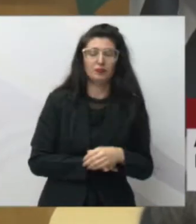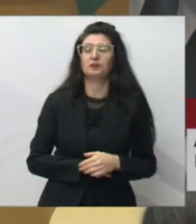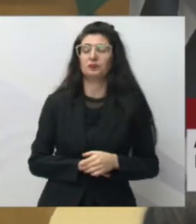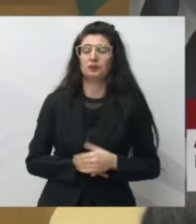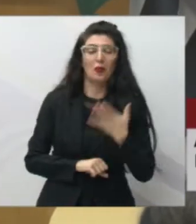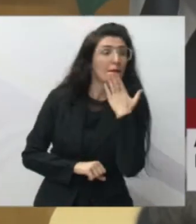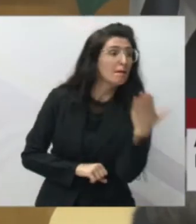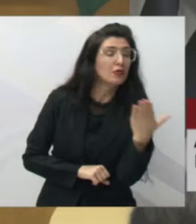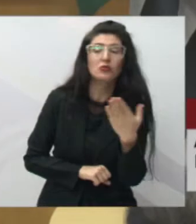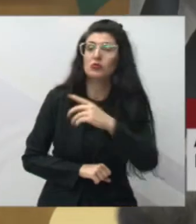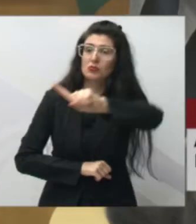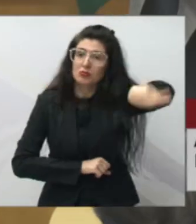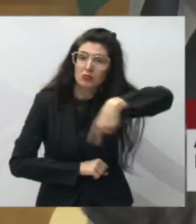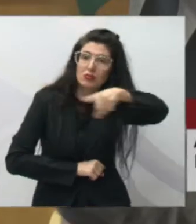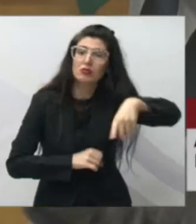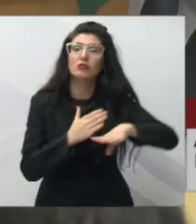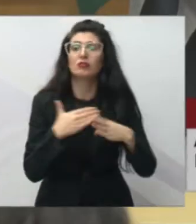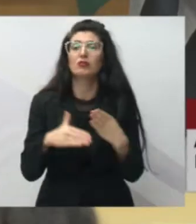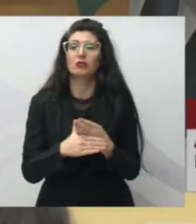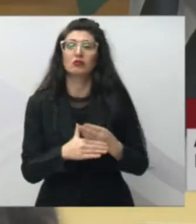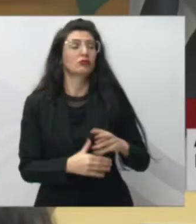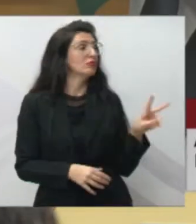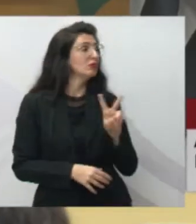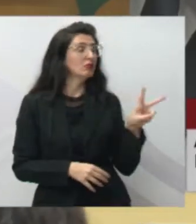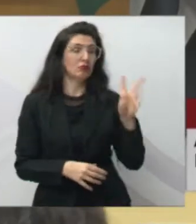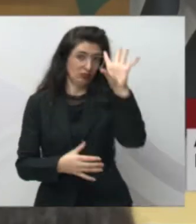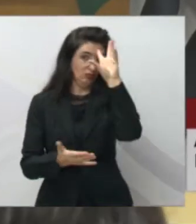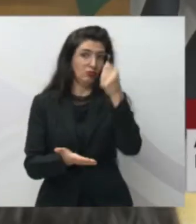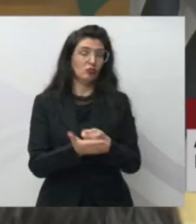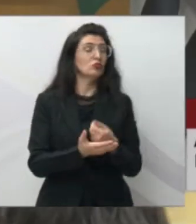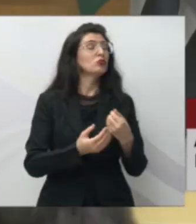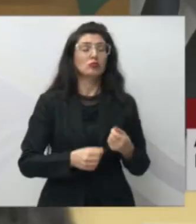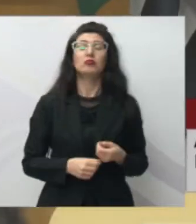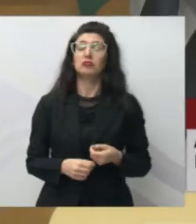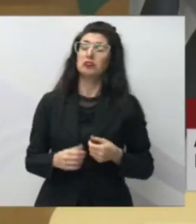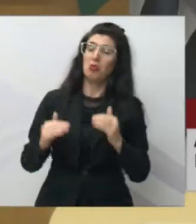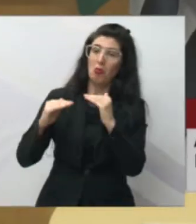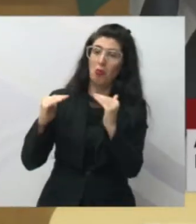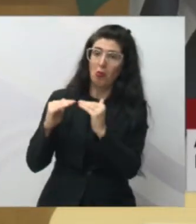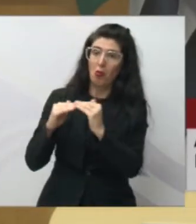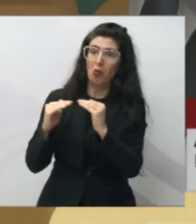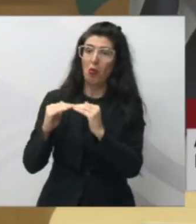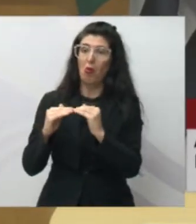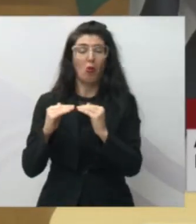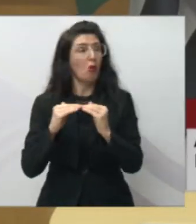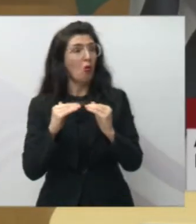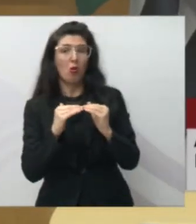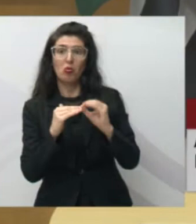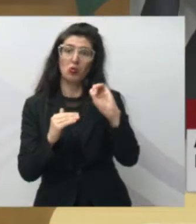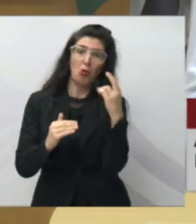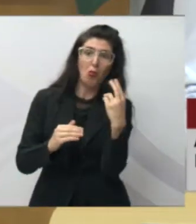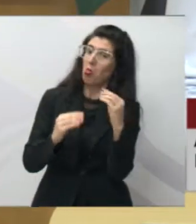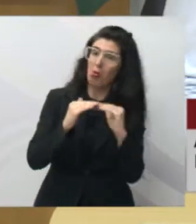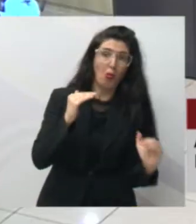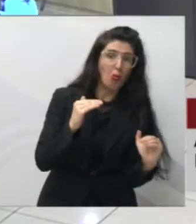possam pensar aí as suas decisões com respeito ao substitutivo desse projeto. Obrigado.